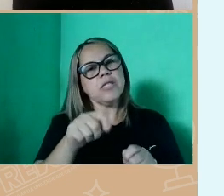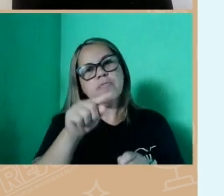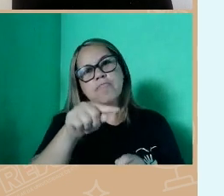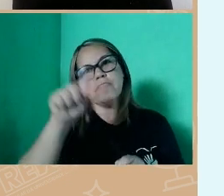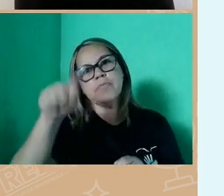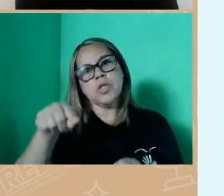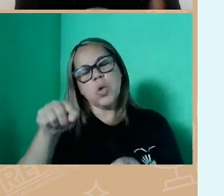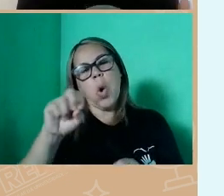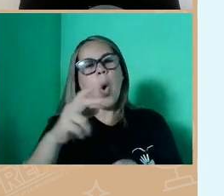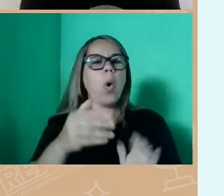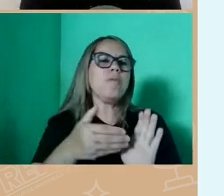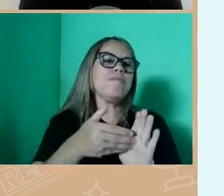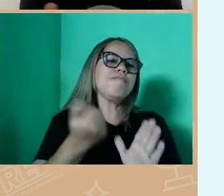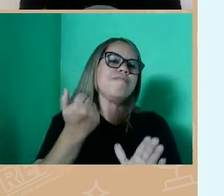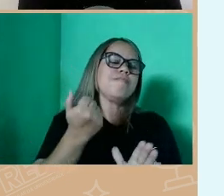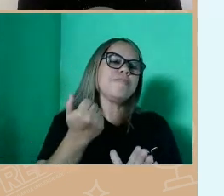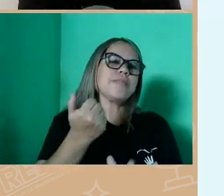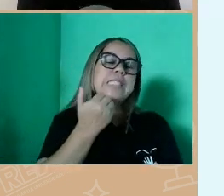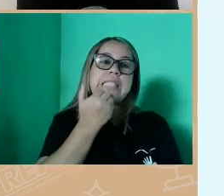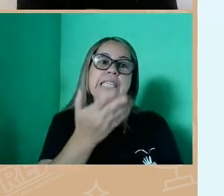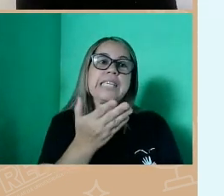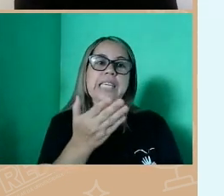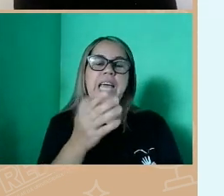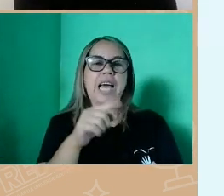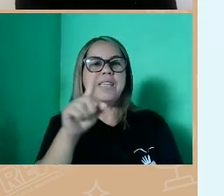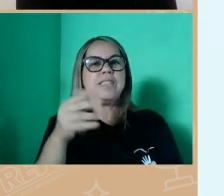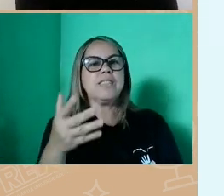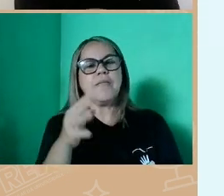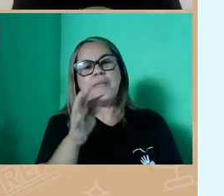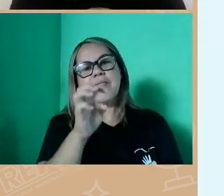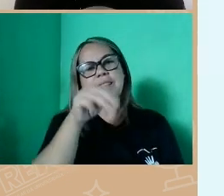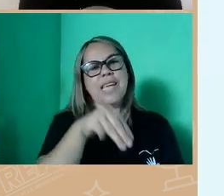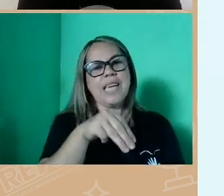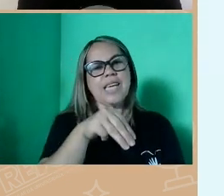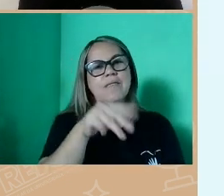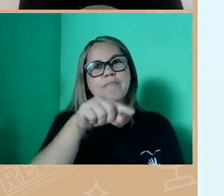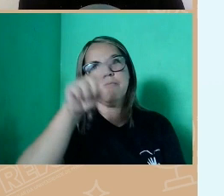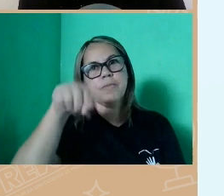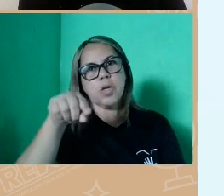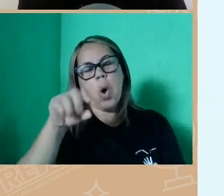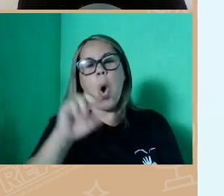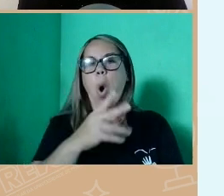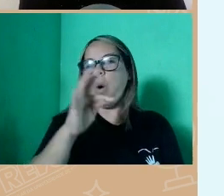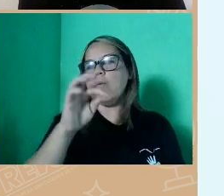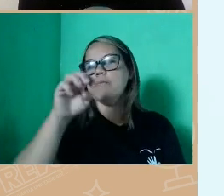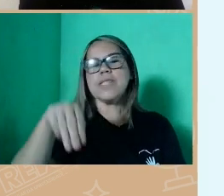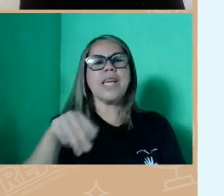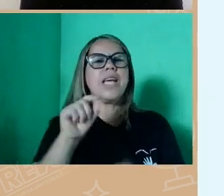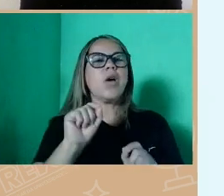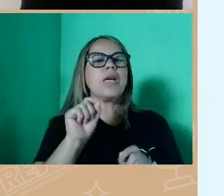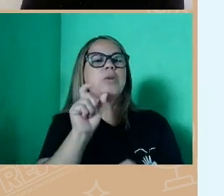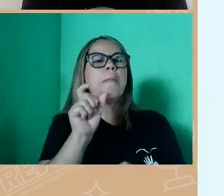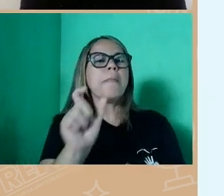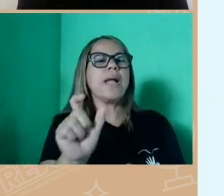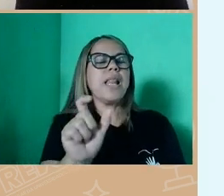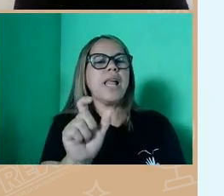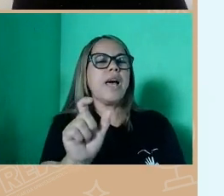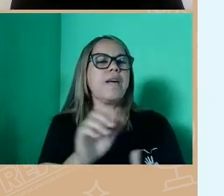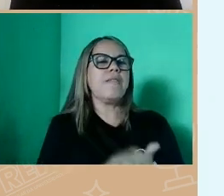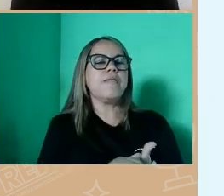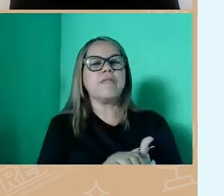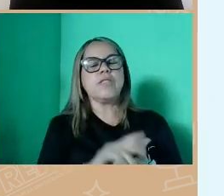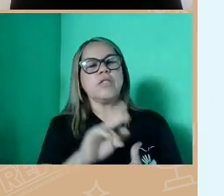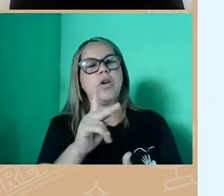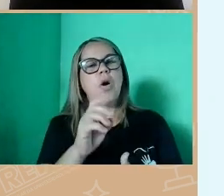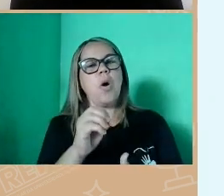sem acento. Tem com acento e tem sem acento é o que a gente chama de palavras homófonas. É um par de